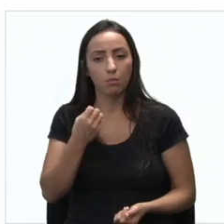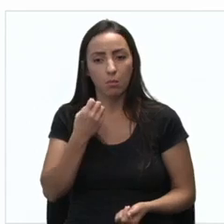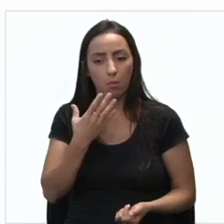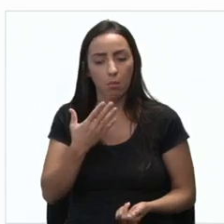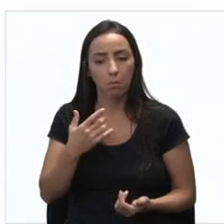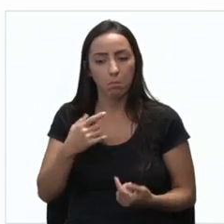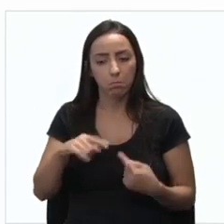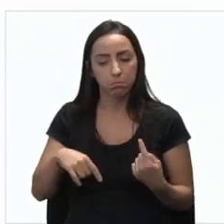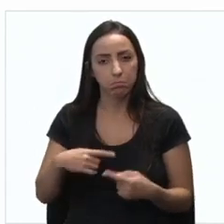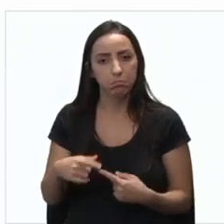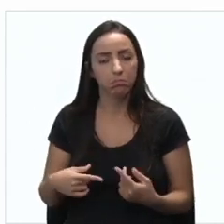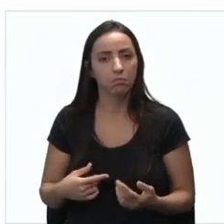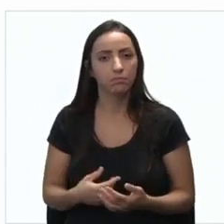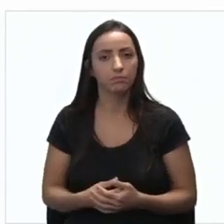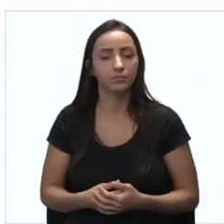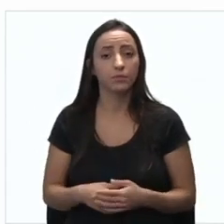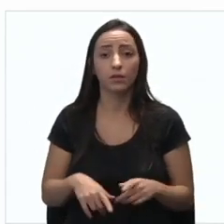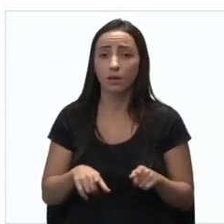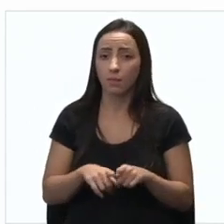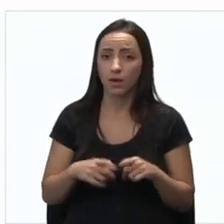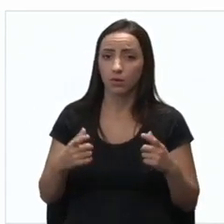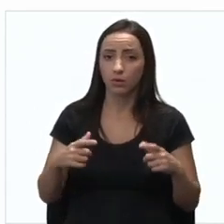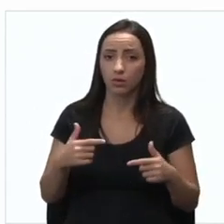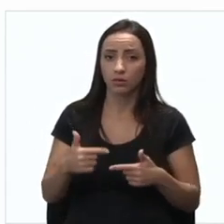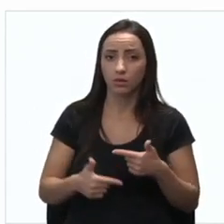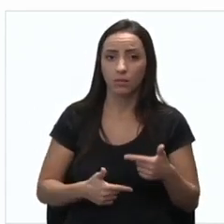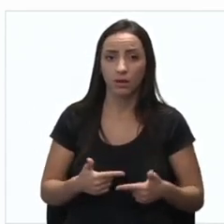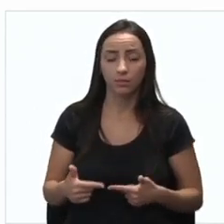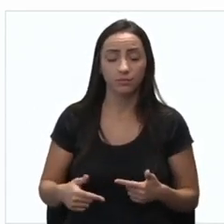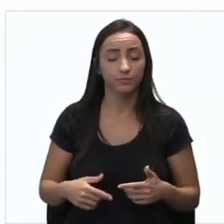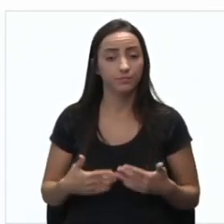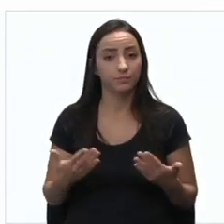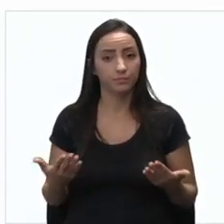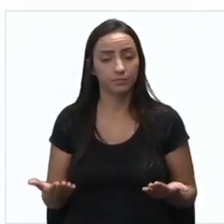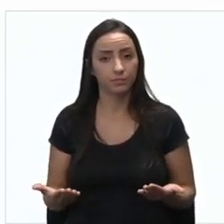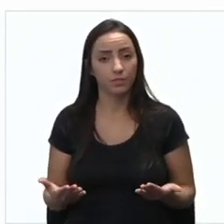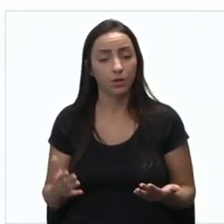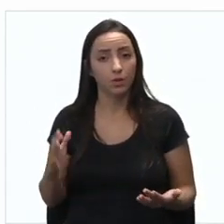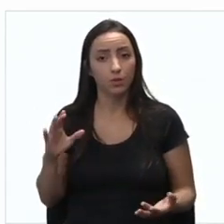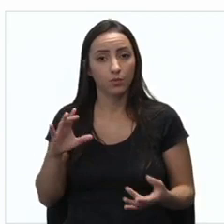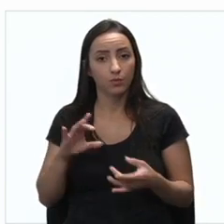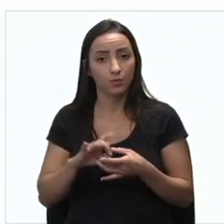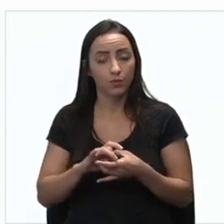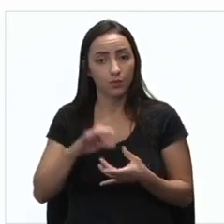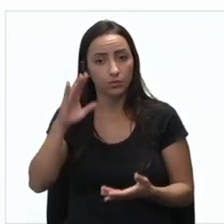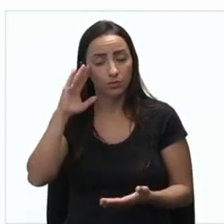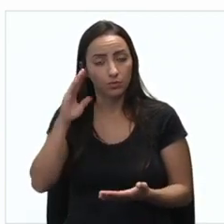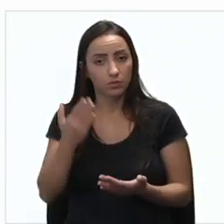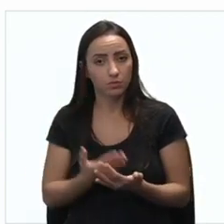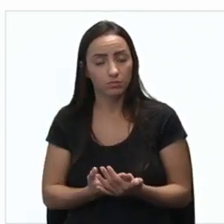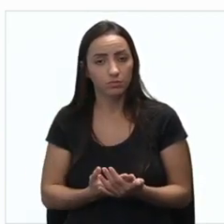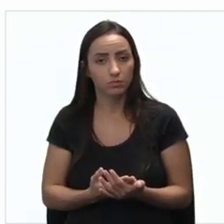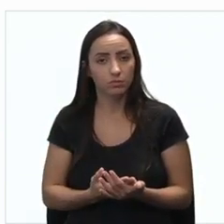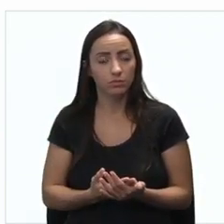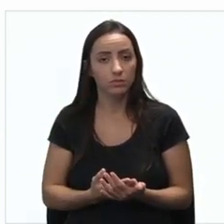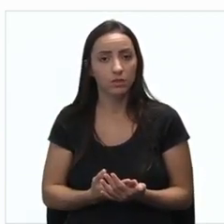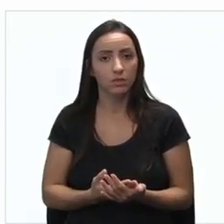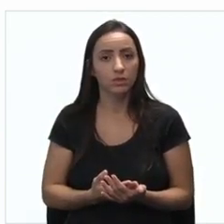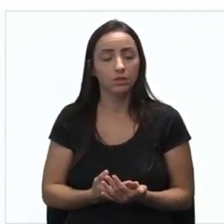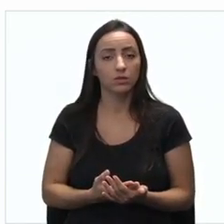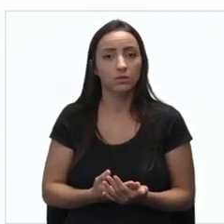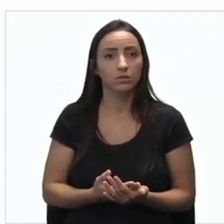no ambiente de trabalho. Portanto, né, o vínculo de confiança, ele só pode ser